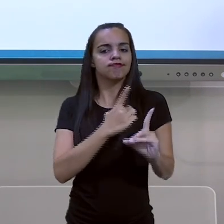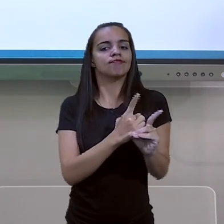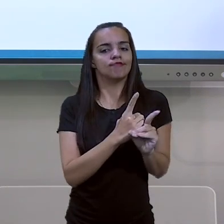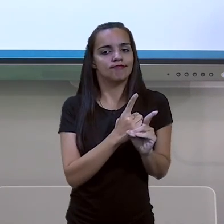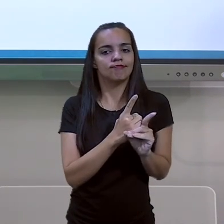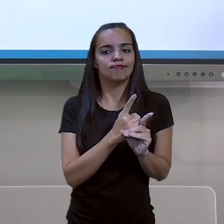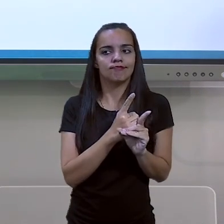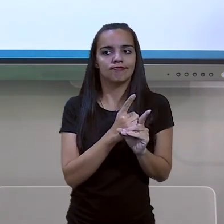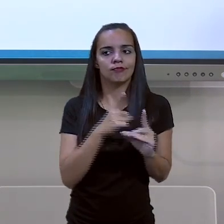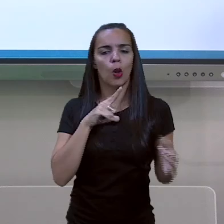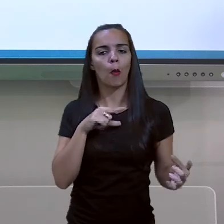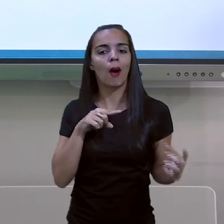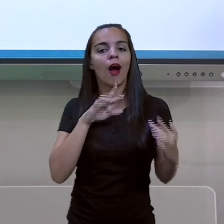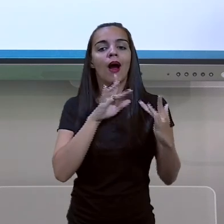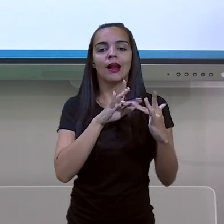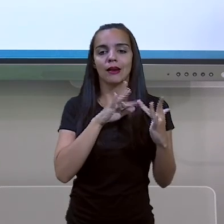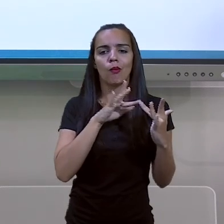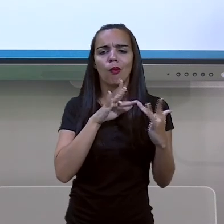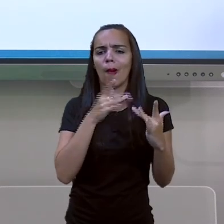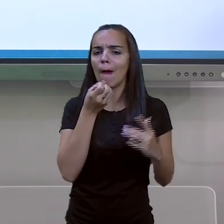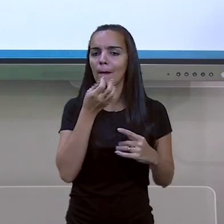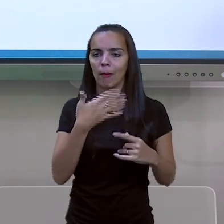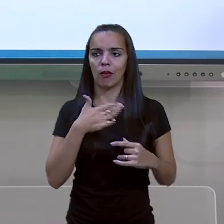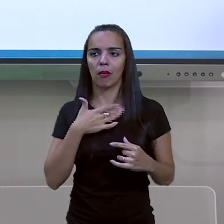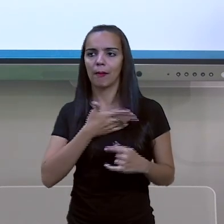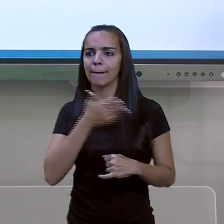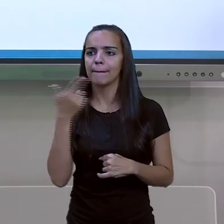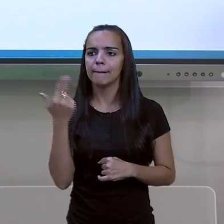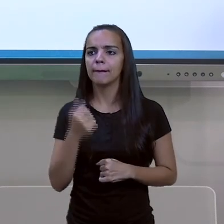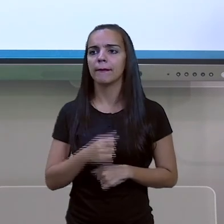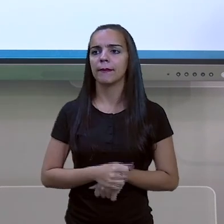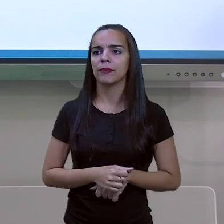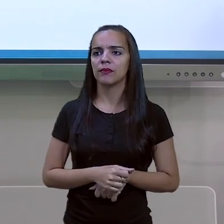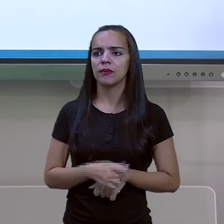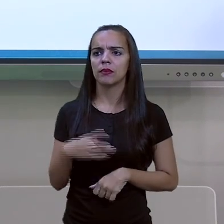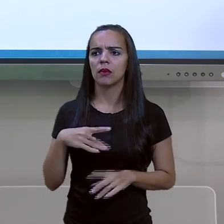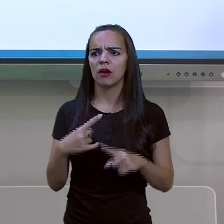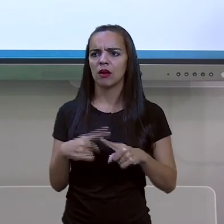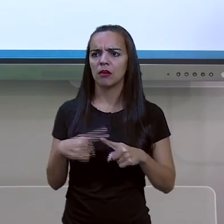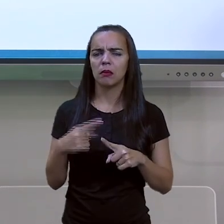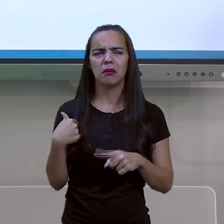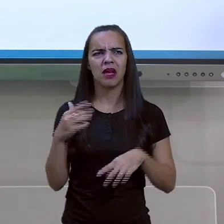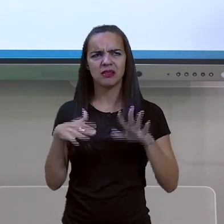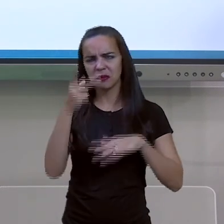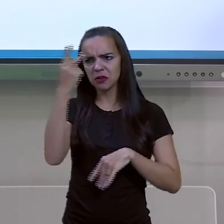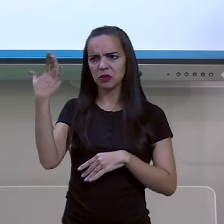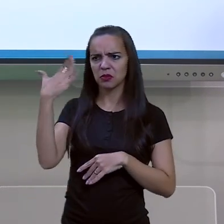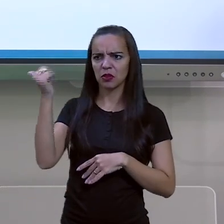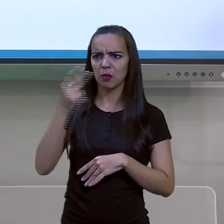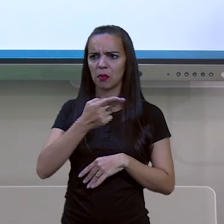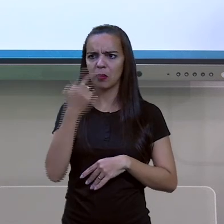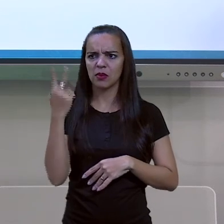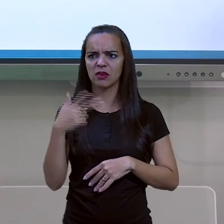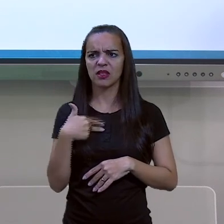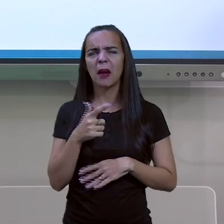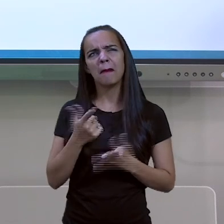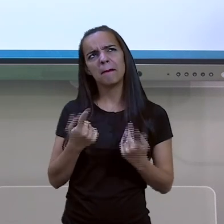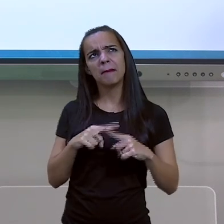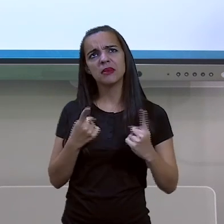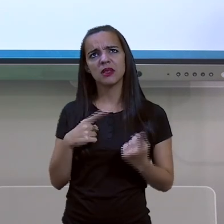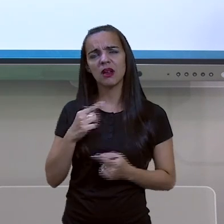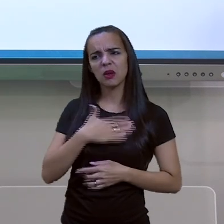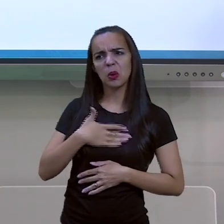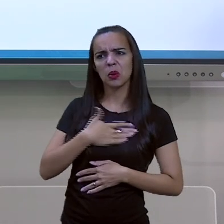do meu nome. Às vezes as pessoas erram o meu nome, me chamam por outro nome, eu fico pensando, será que eu gostaria